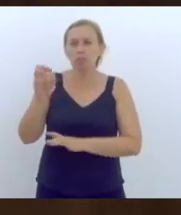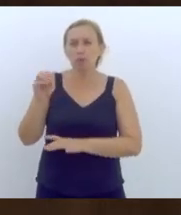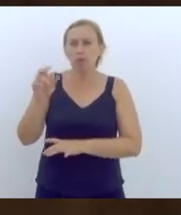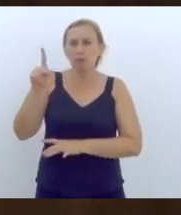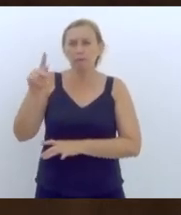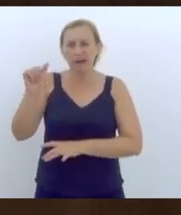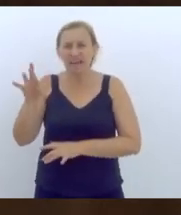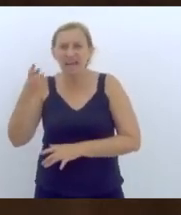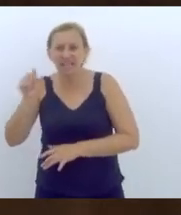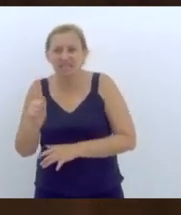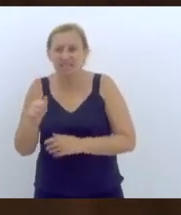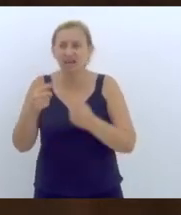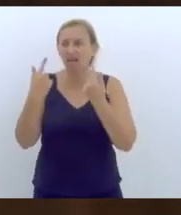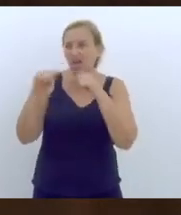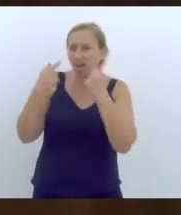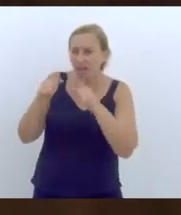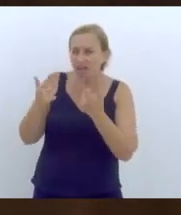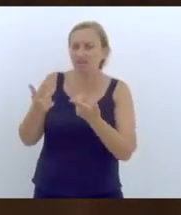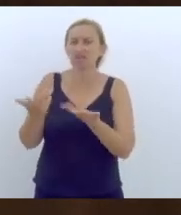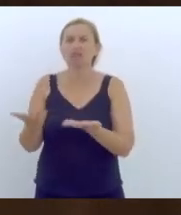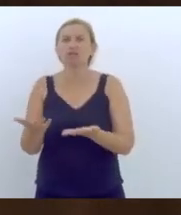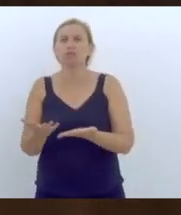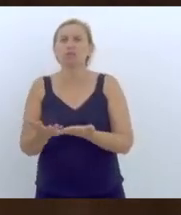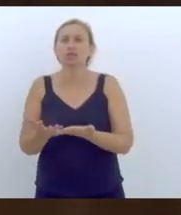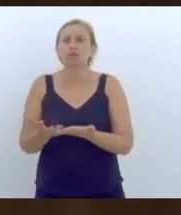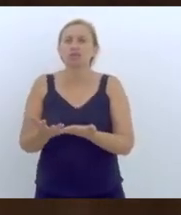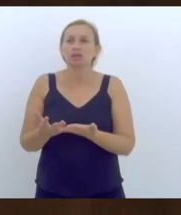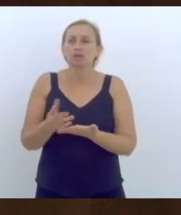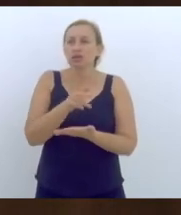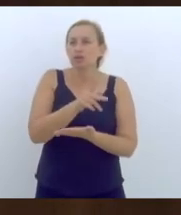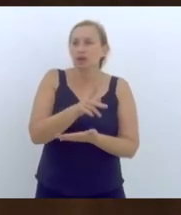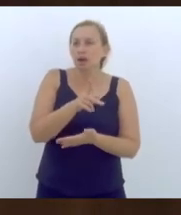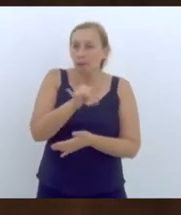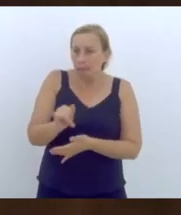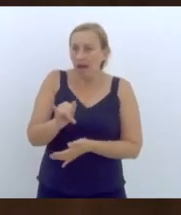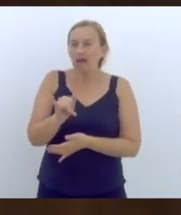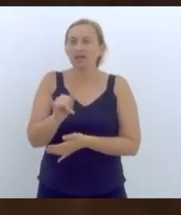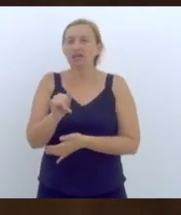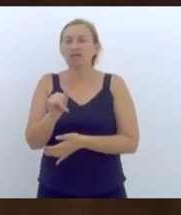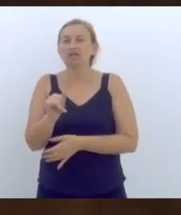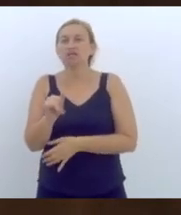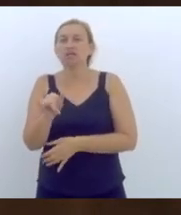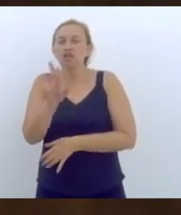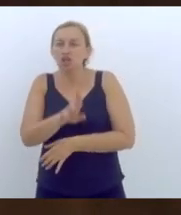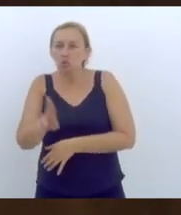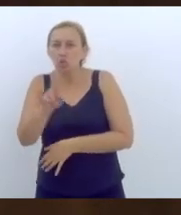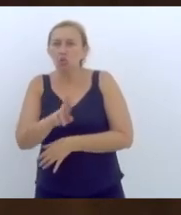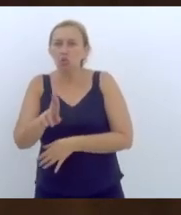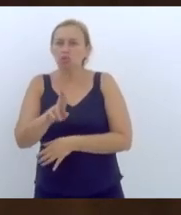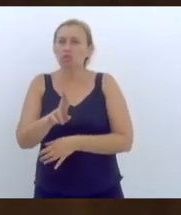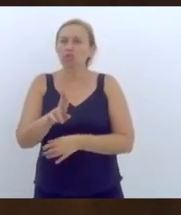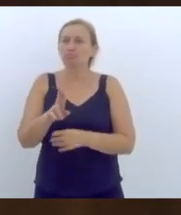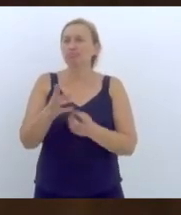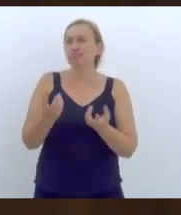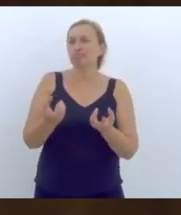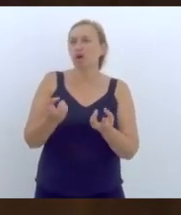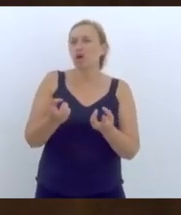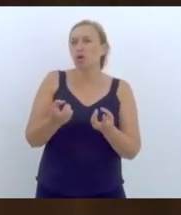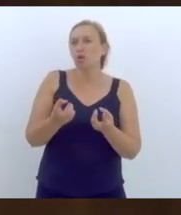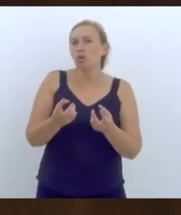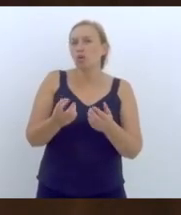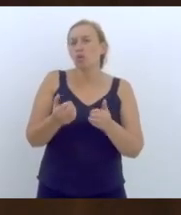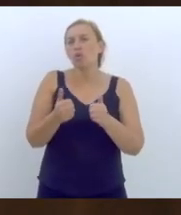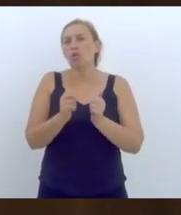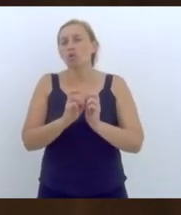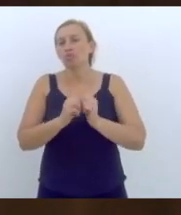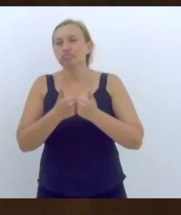usuário reclamação, aos pais dos alunos que utilizam esse transporte escolar, eu queria reiterar, presidente, um projeto